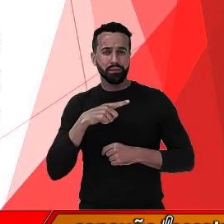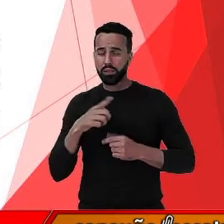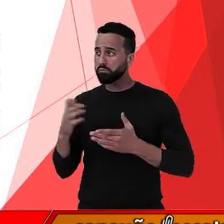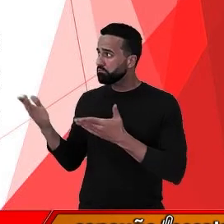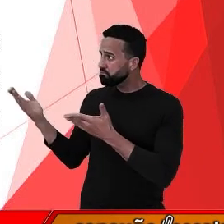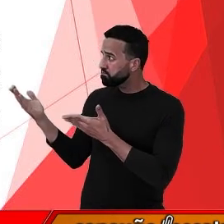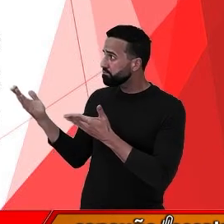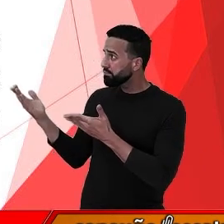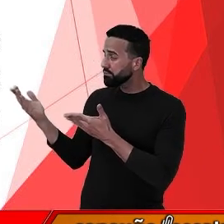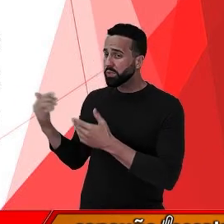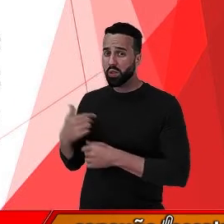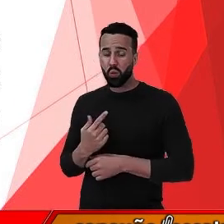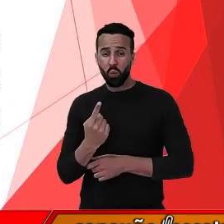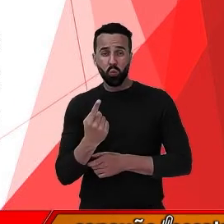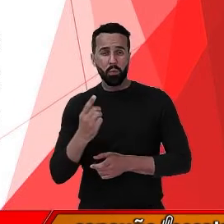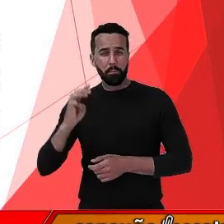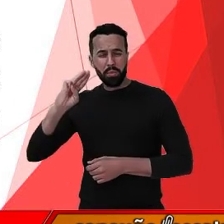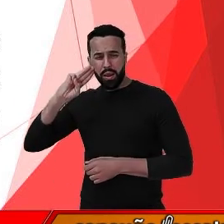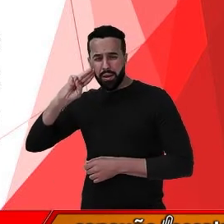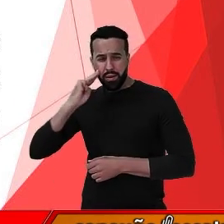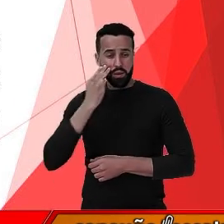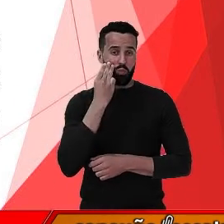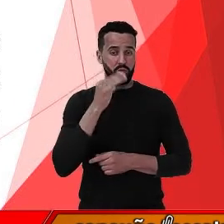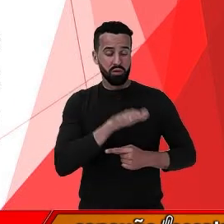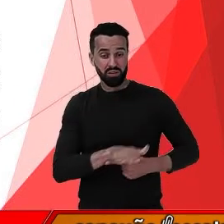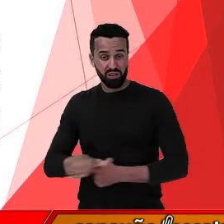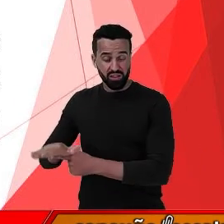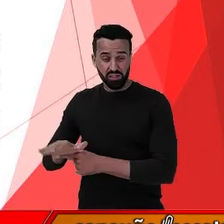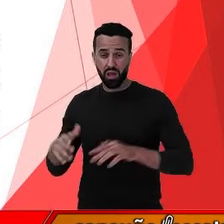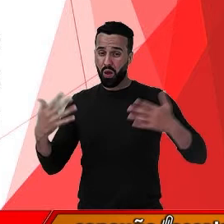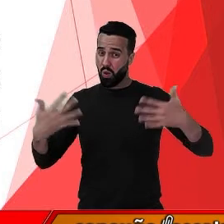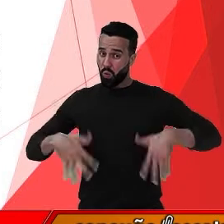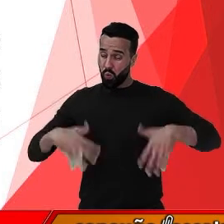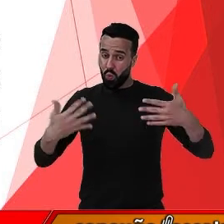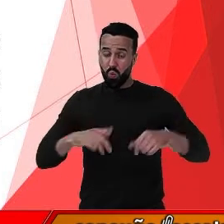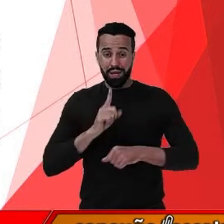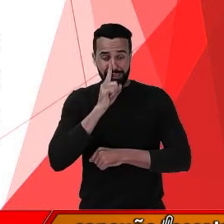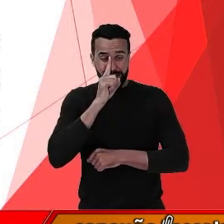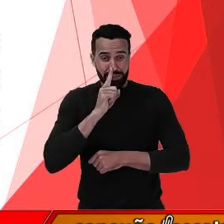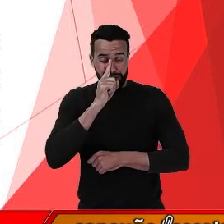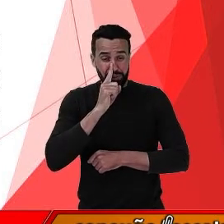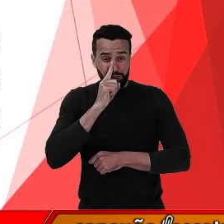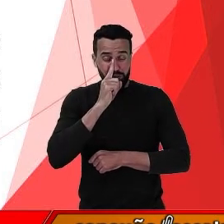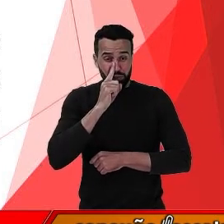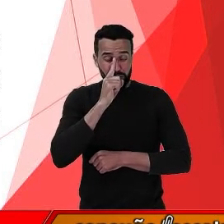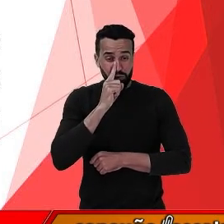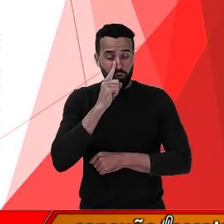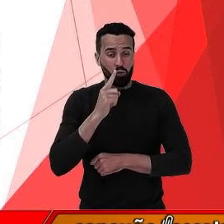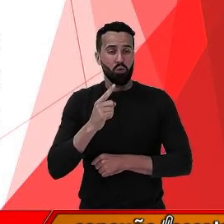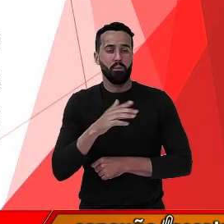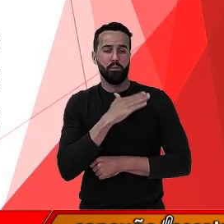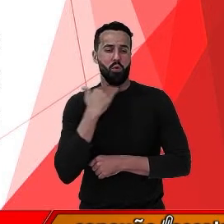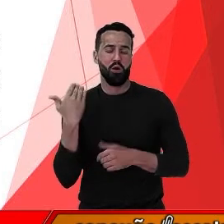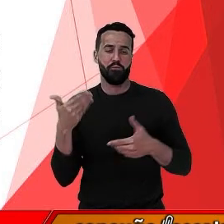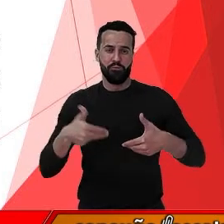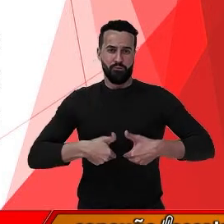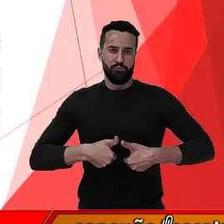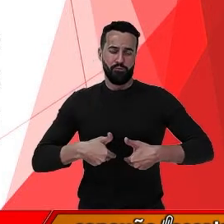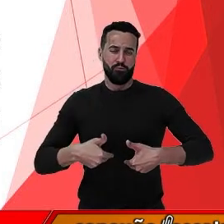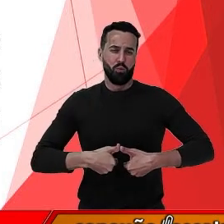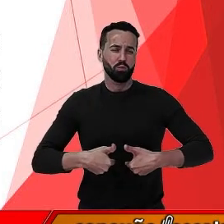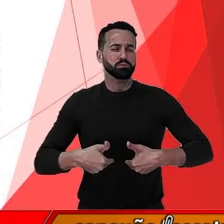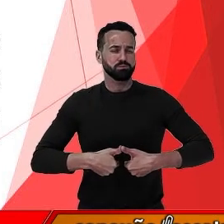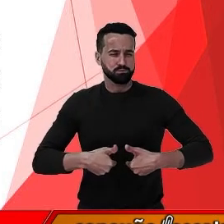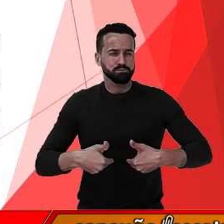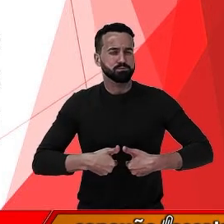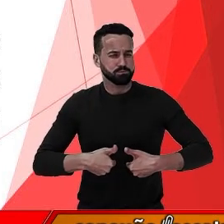milhão de crianças com risco de morrer de fome. Bom, nós consideramos que a fome